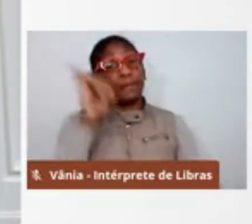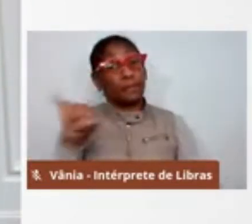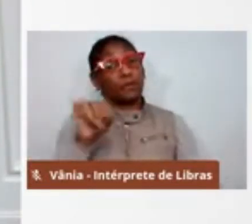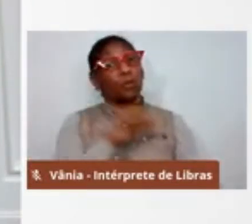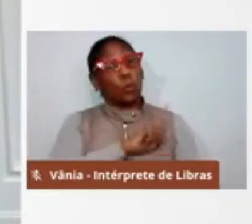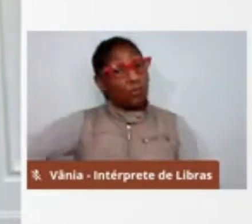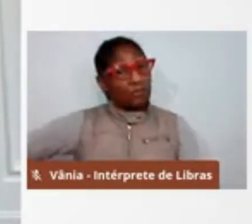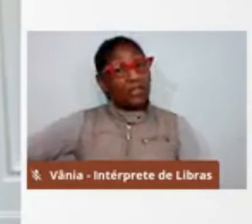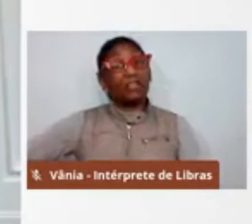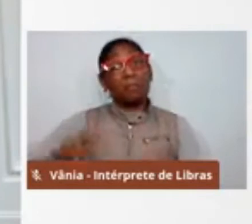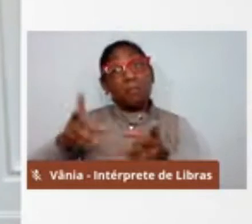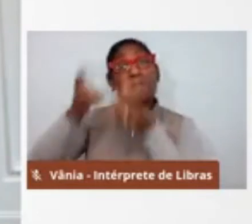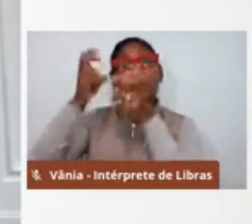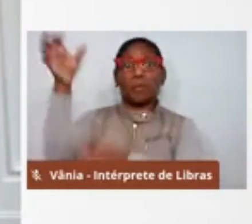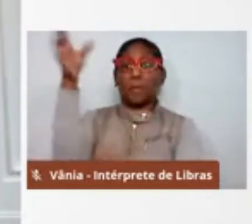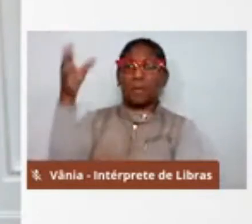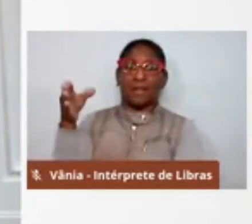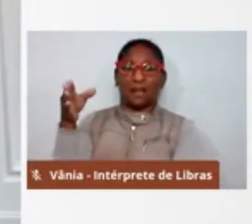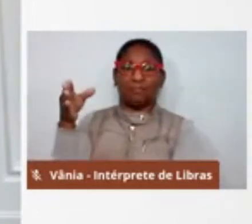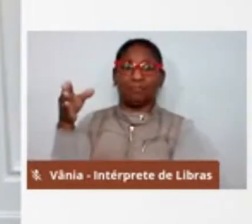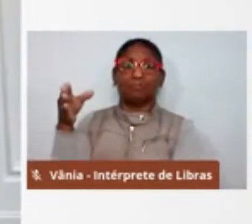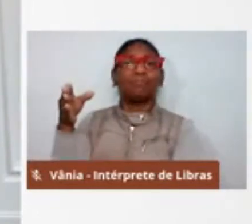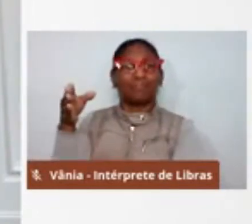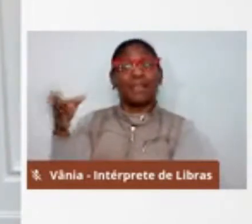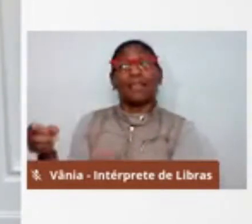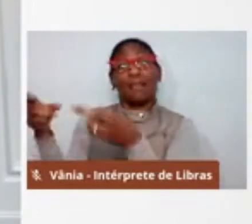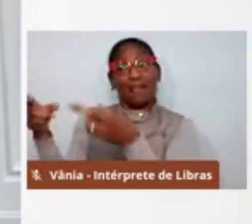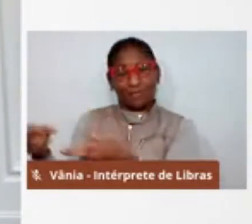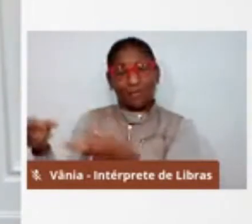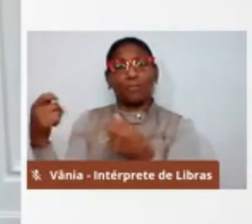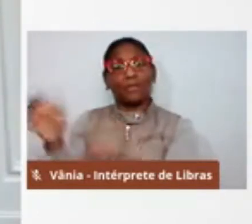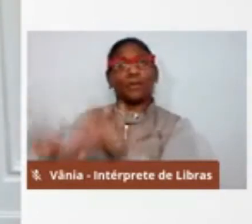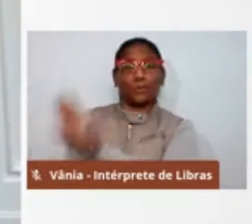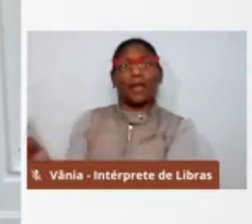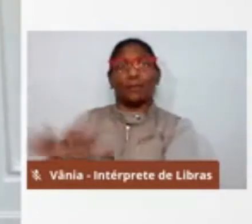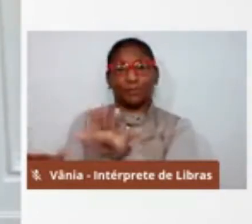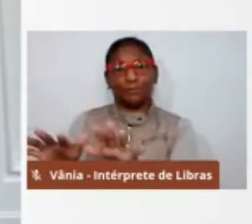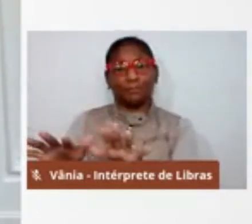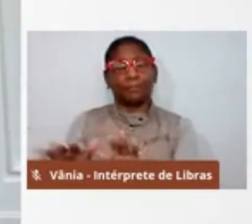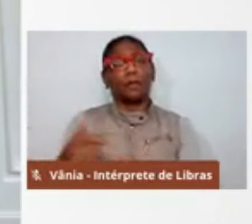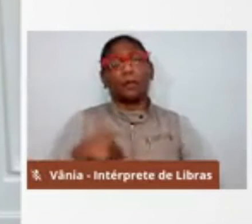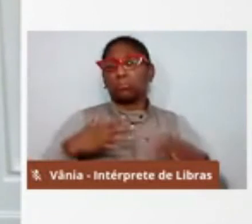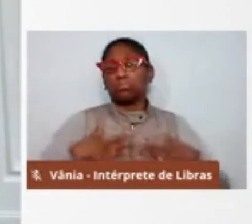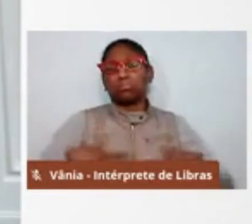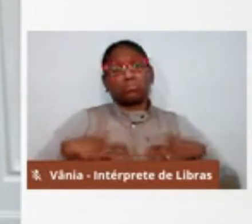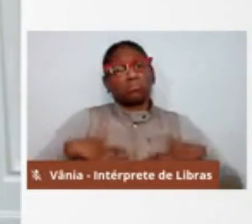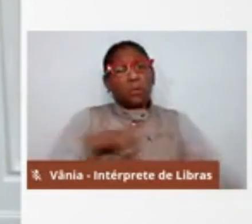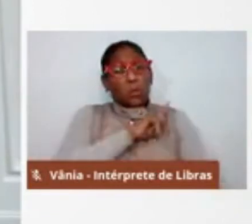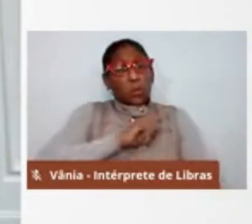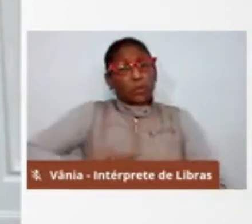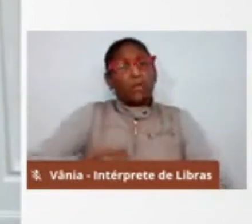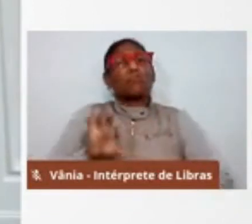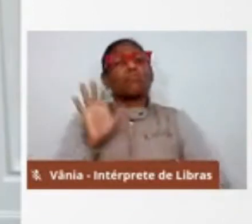partir dos indicadores, é o risco que a região tem. Mas estou muito tranquilo em relação ao que o governo do Estado está